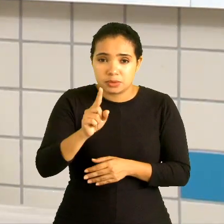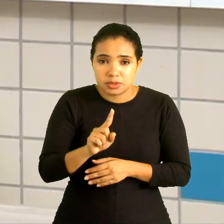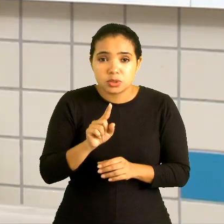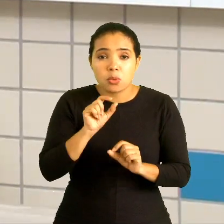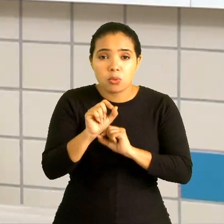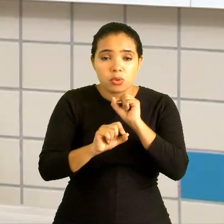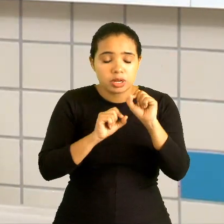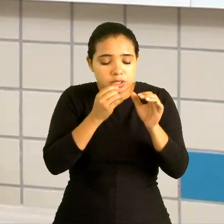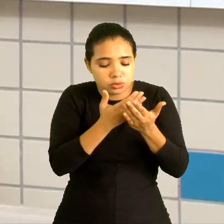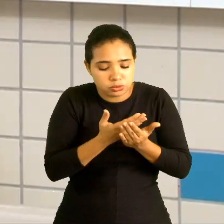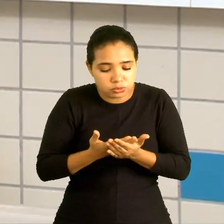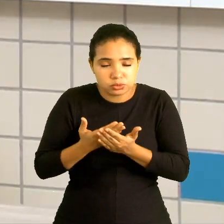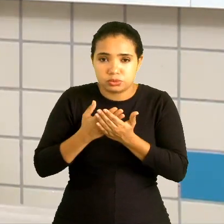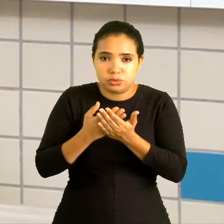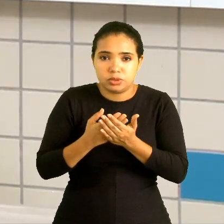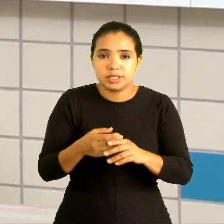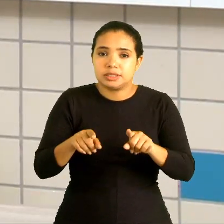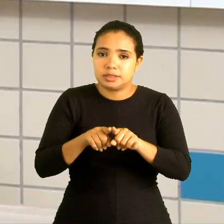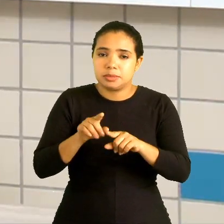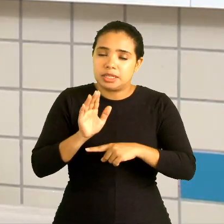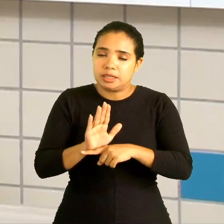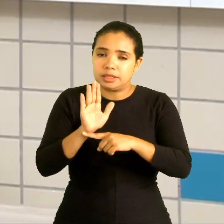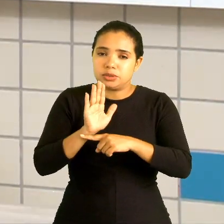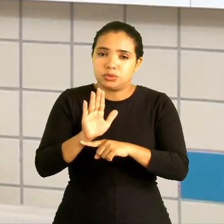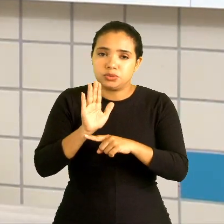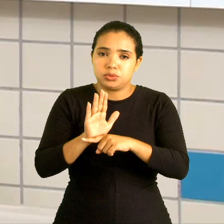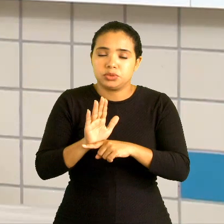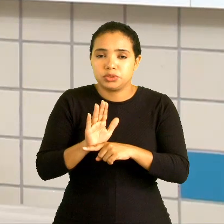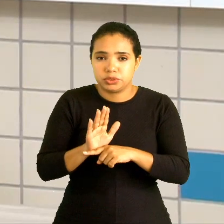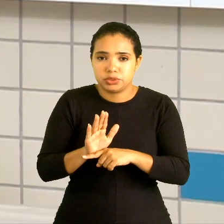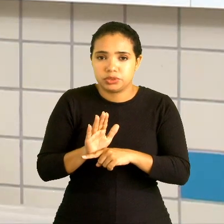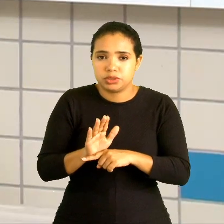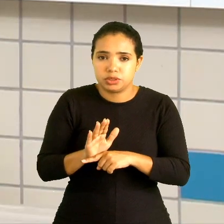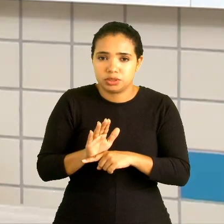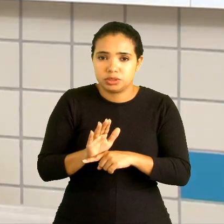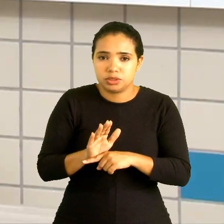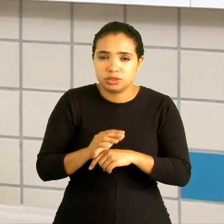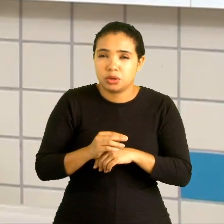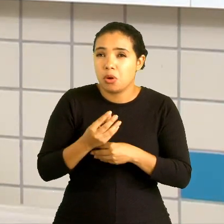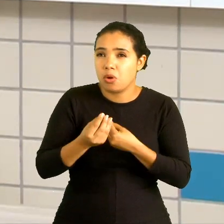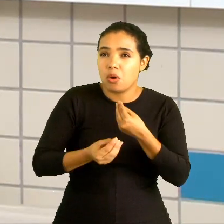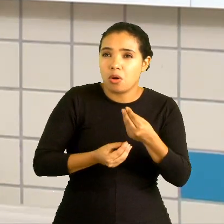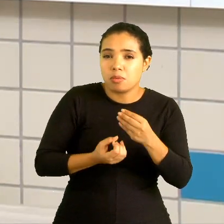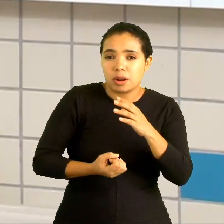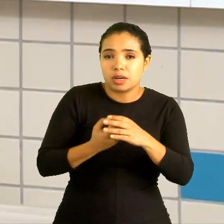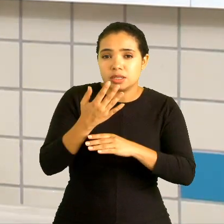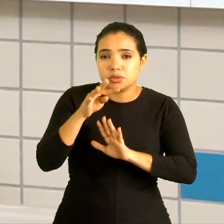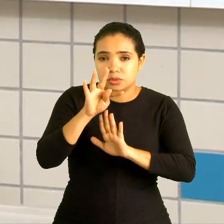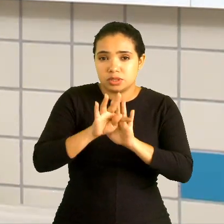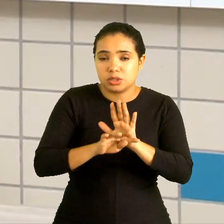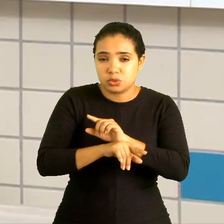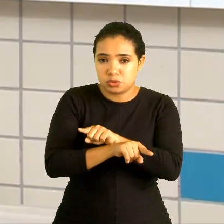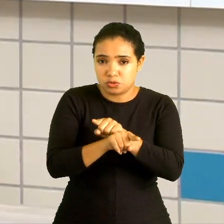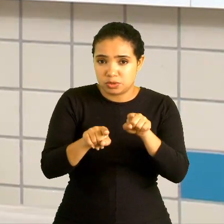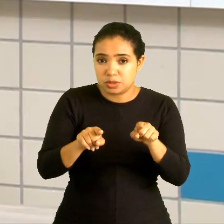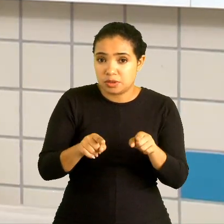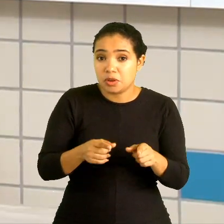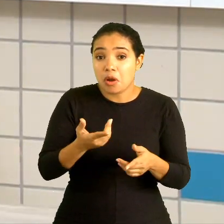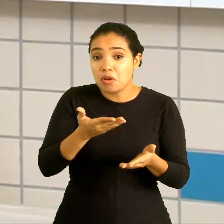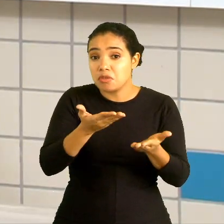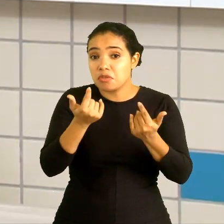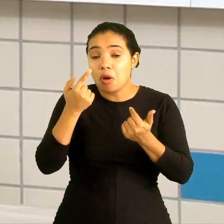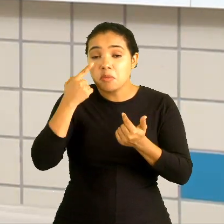que foi estudado e que isso ajude na questão da produção de vocês. Vamos ver